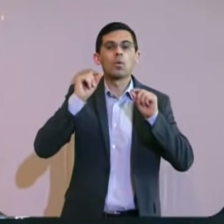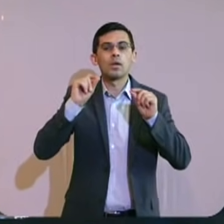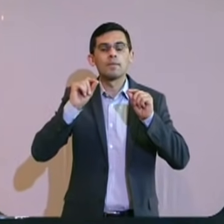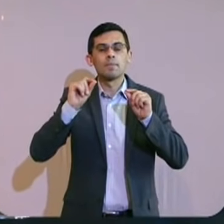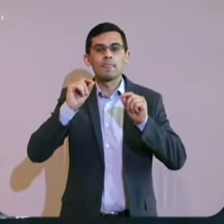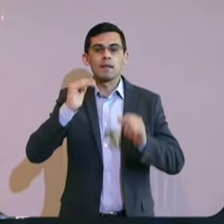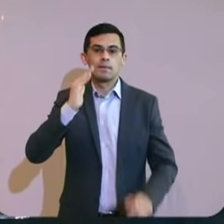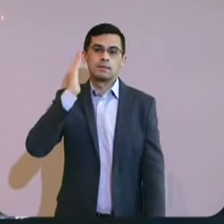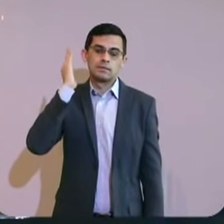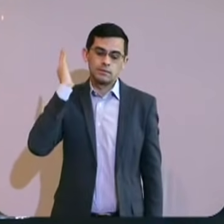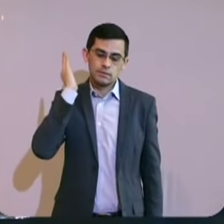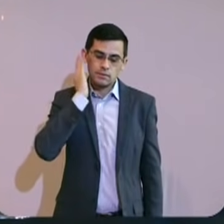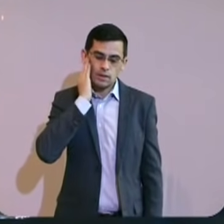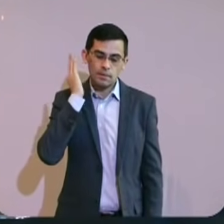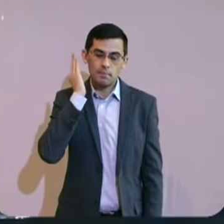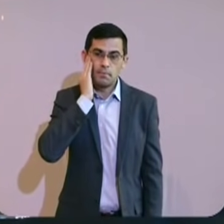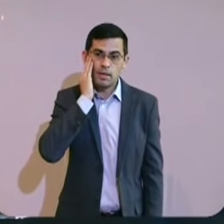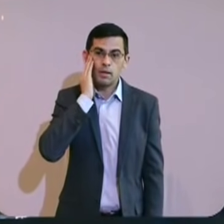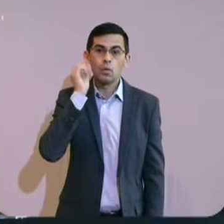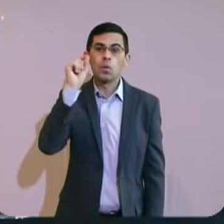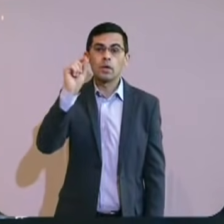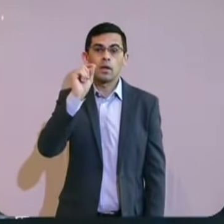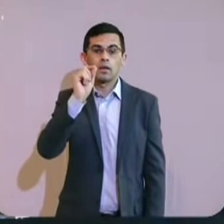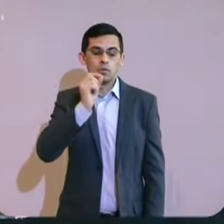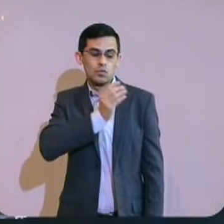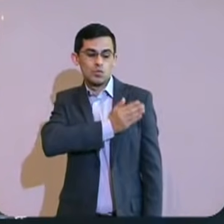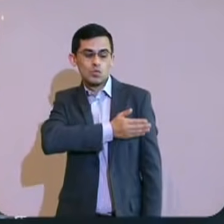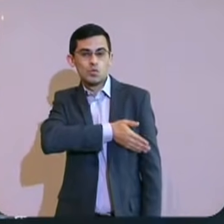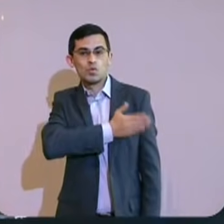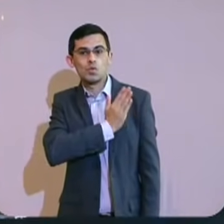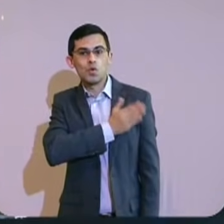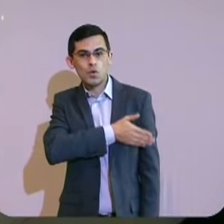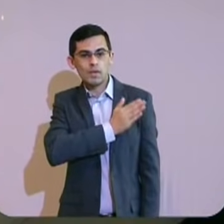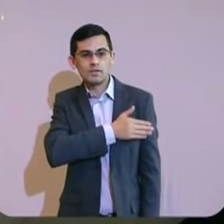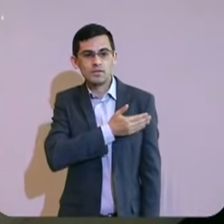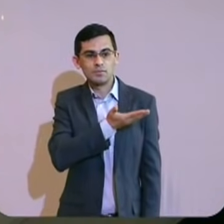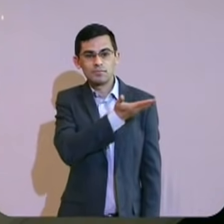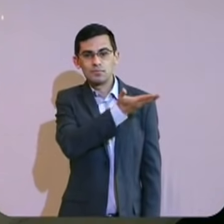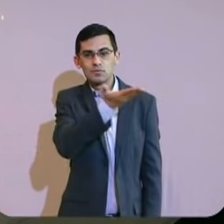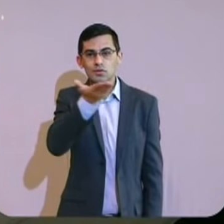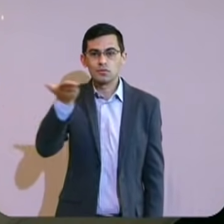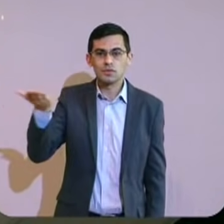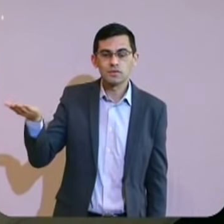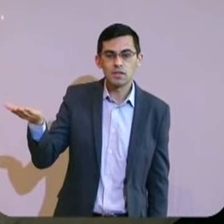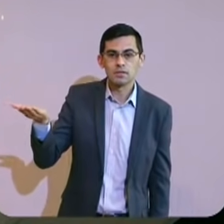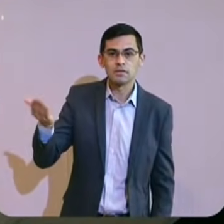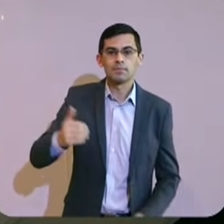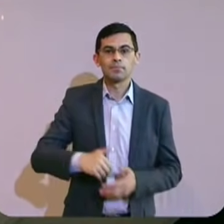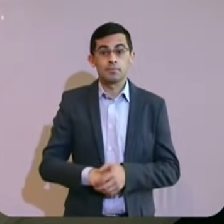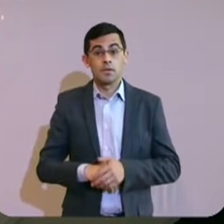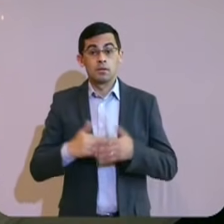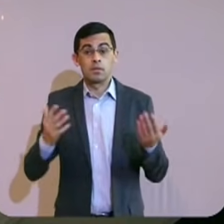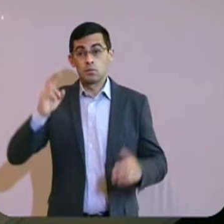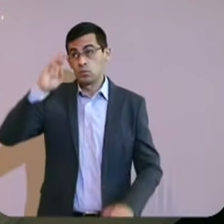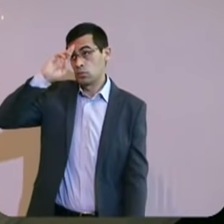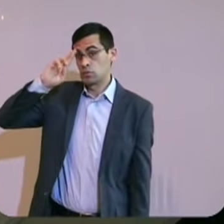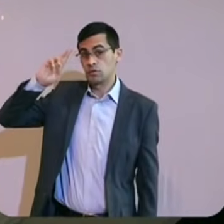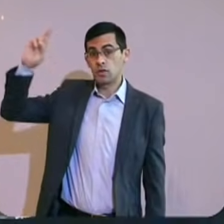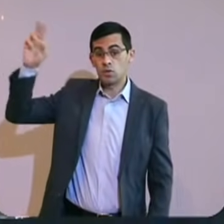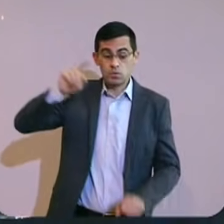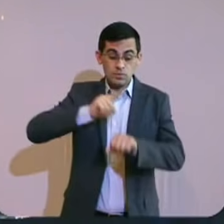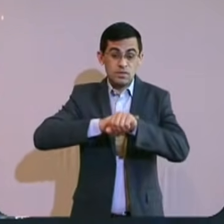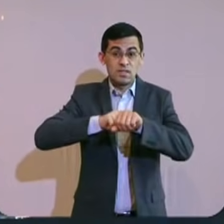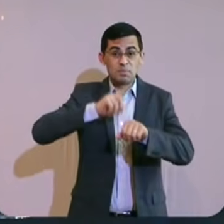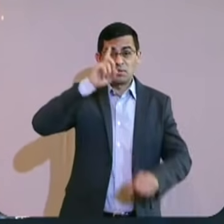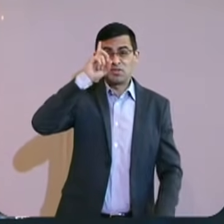para saber o que estava no coração de vocês. E aí o Senhor, nesses tempos